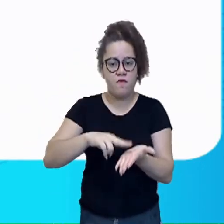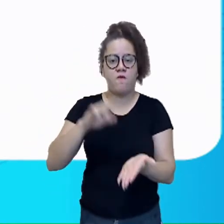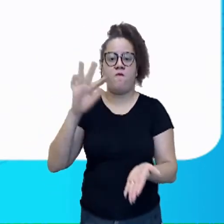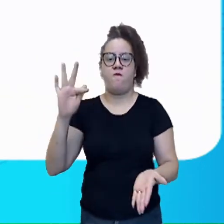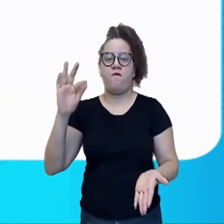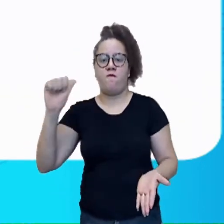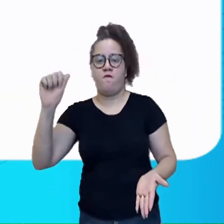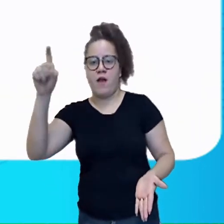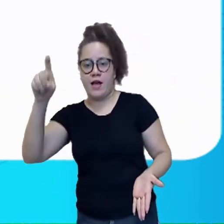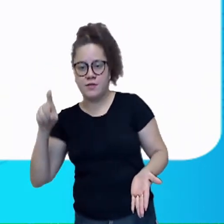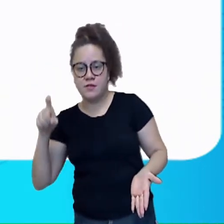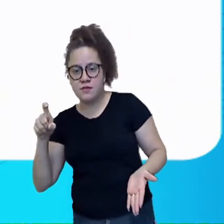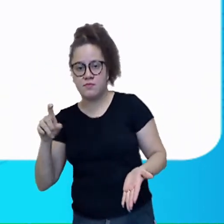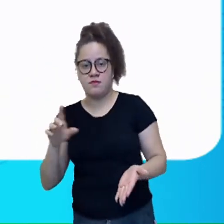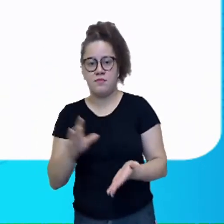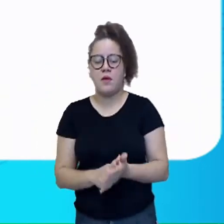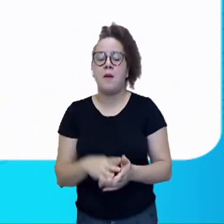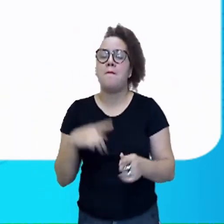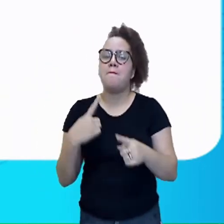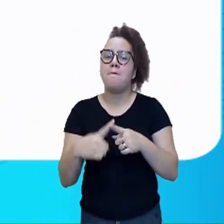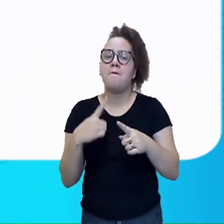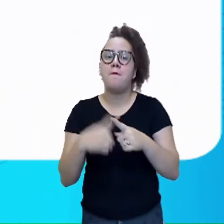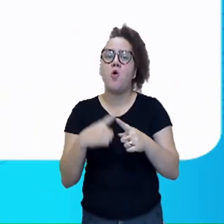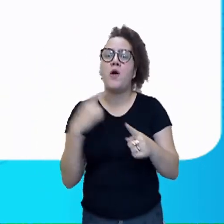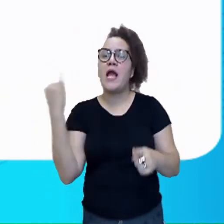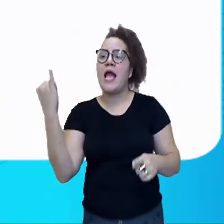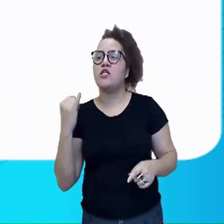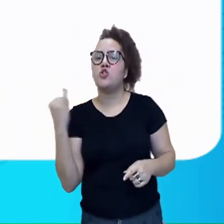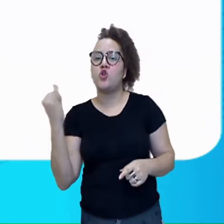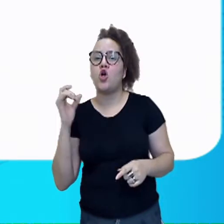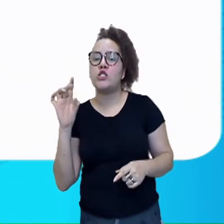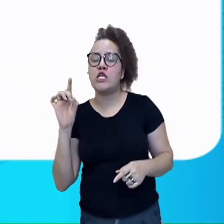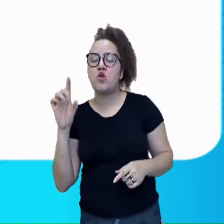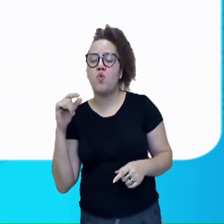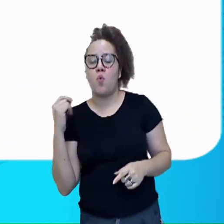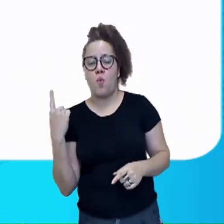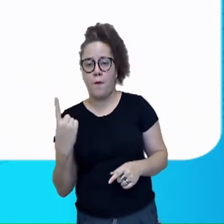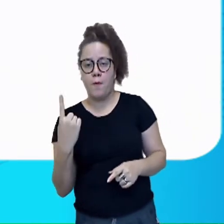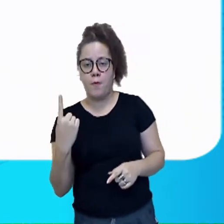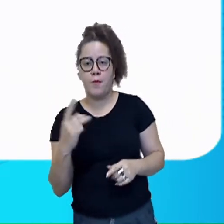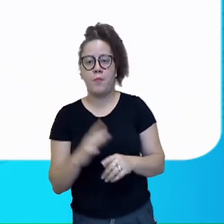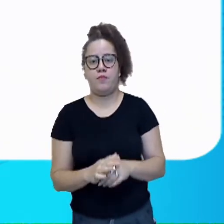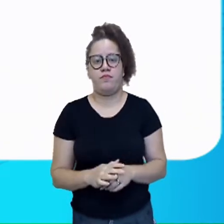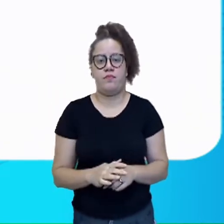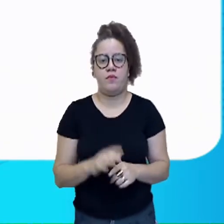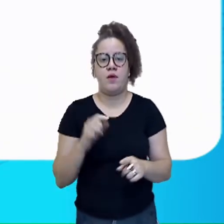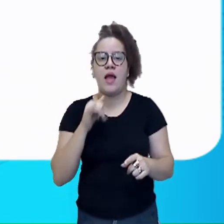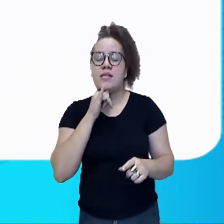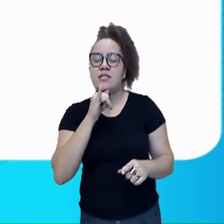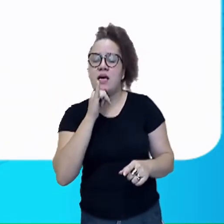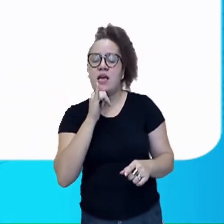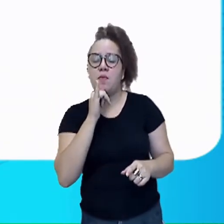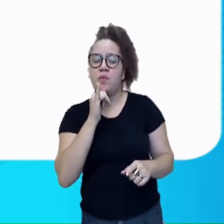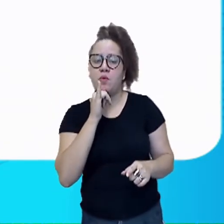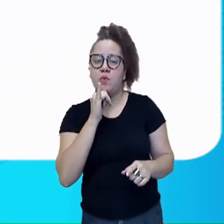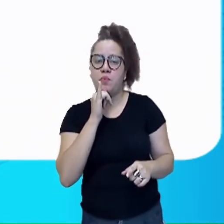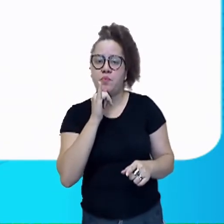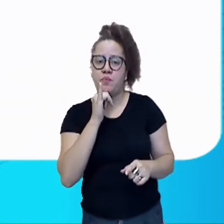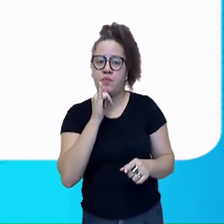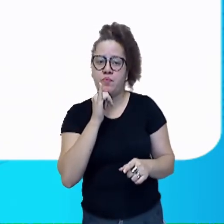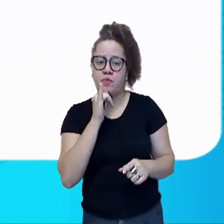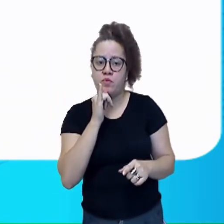o fax. E por que eles são chamados de individual? Por exemplo, se eu faço uma ligação diretamente para